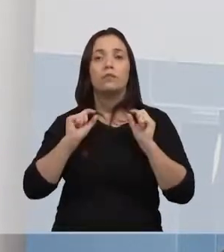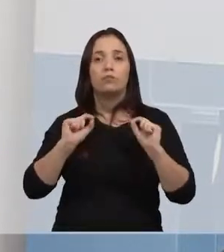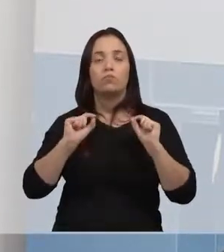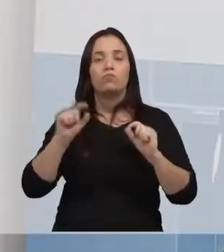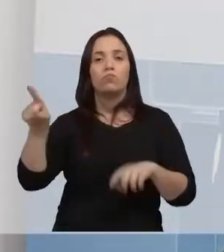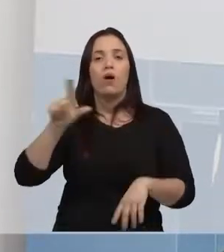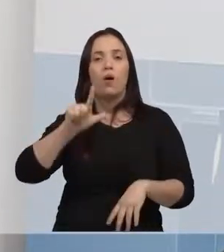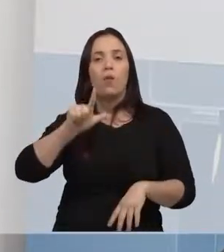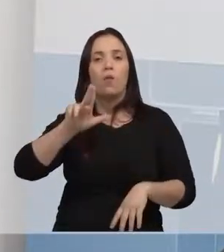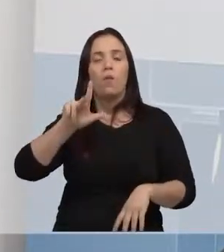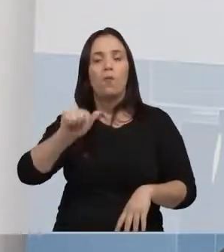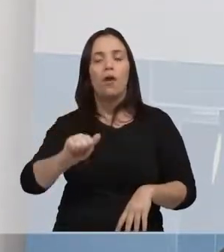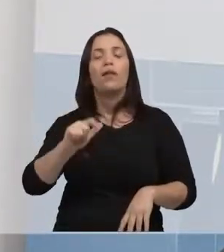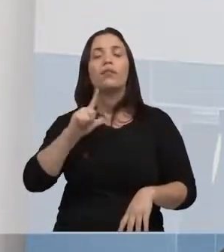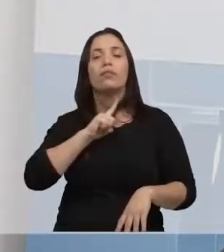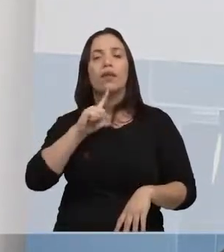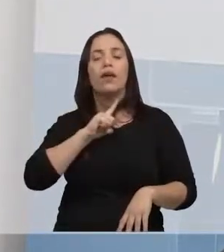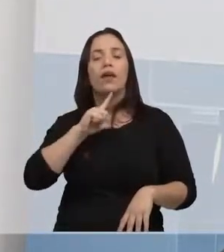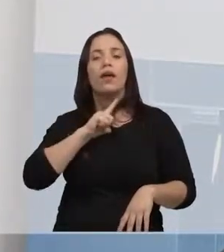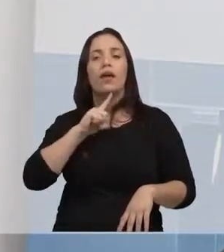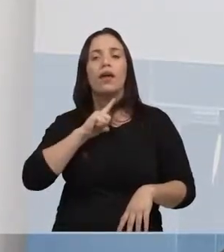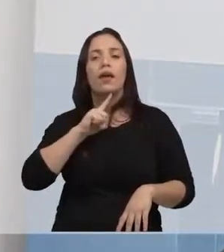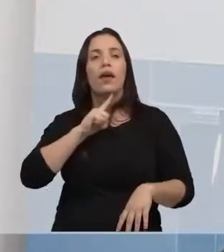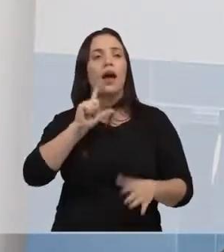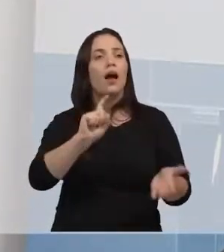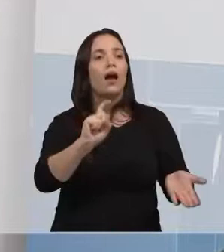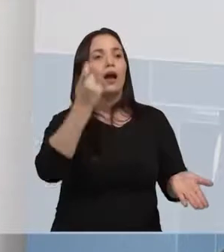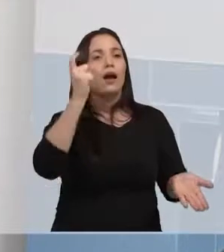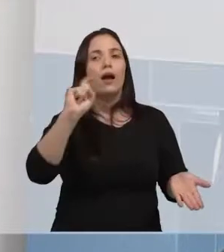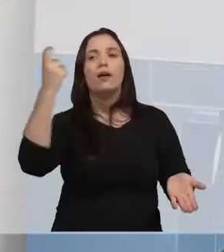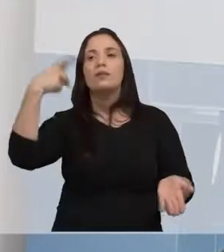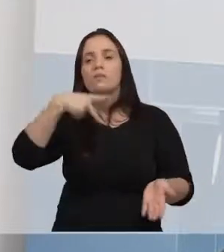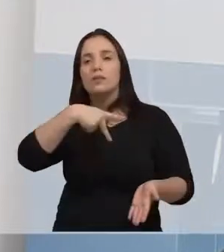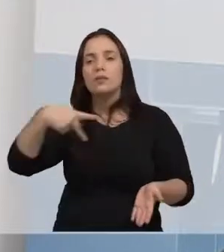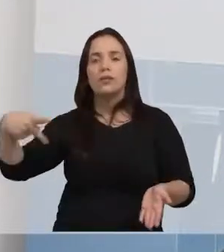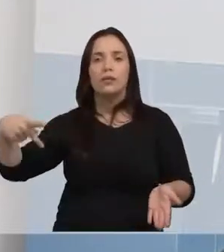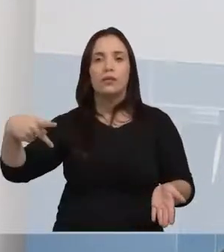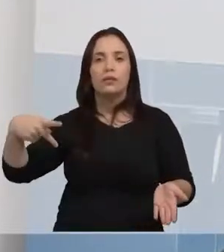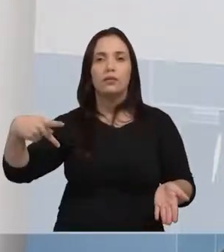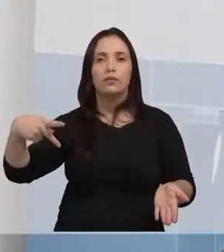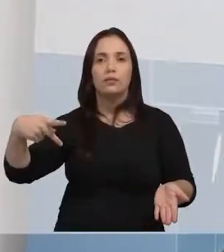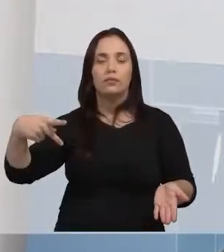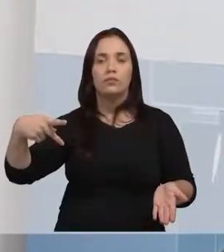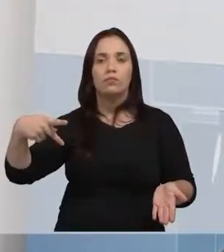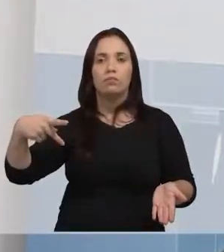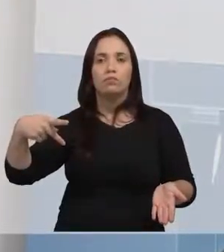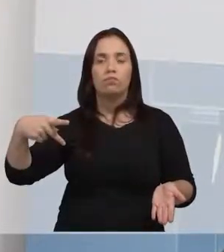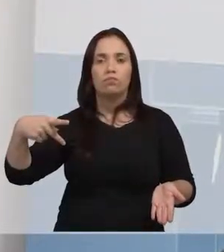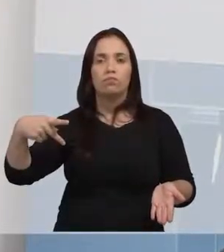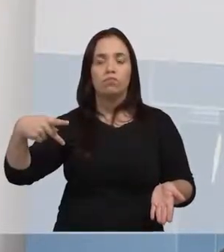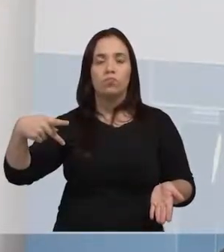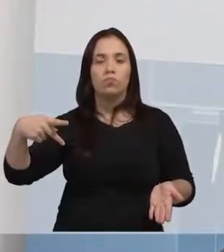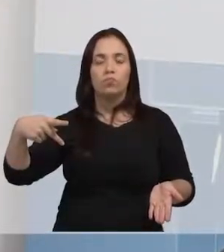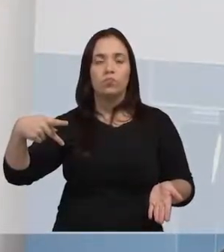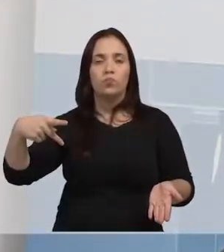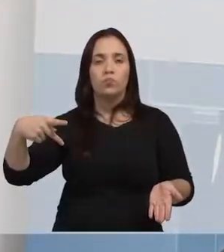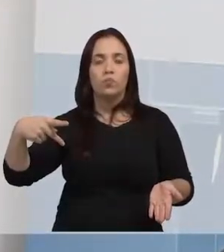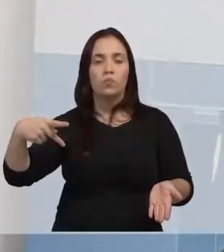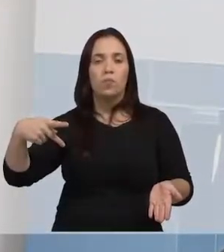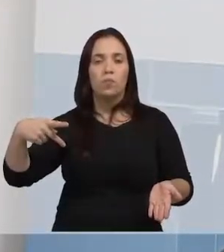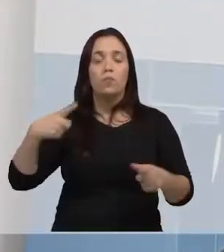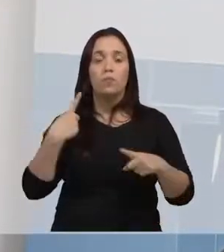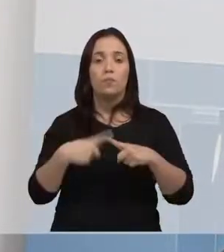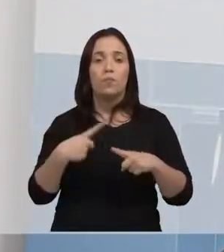os benefícios para ex-presidente da República, Luiz Inácio Lula da Silva,